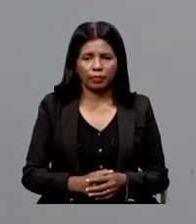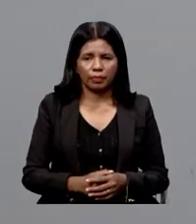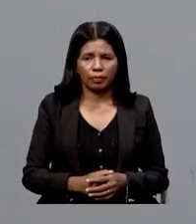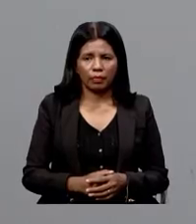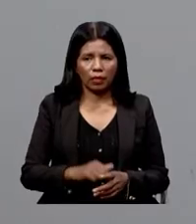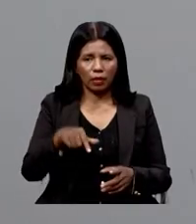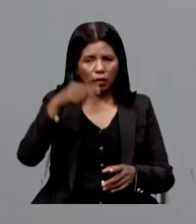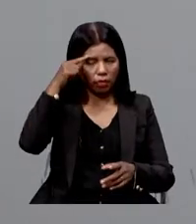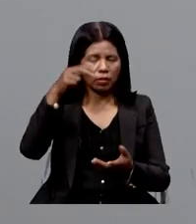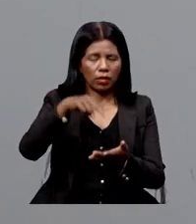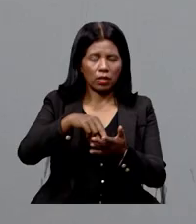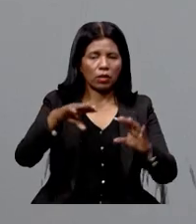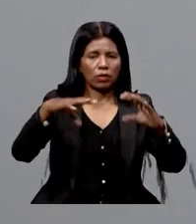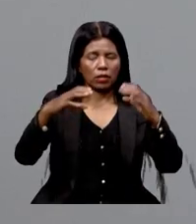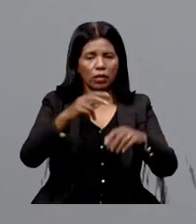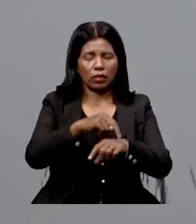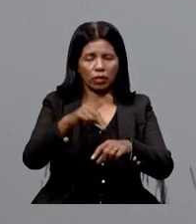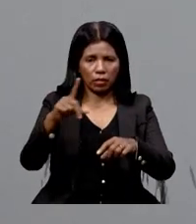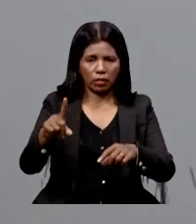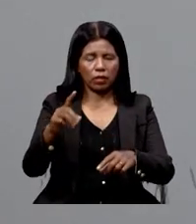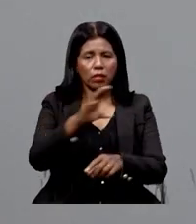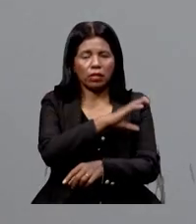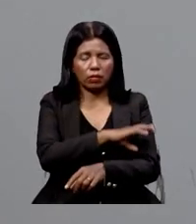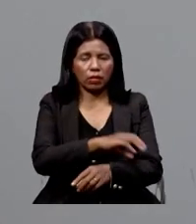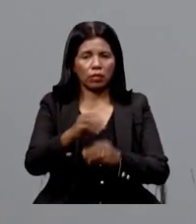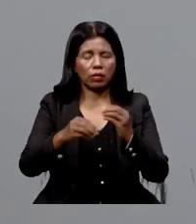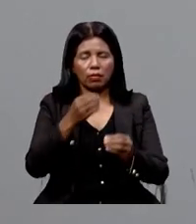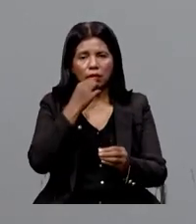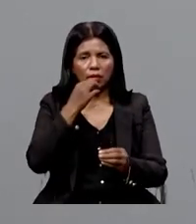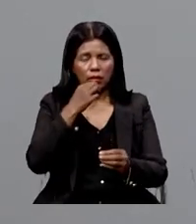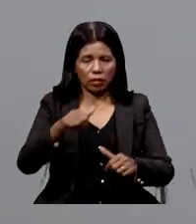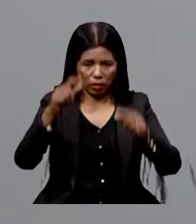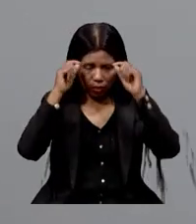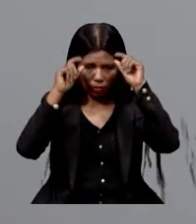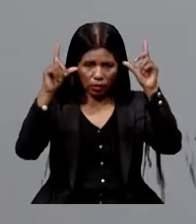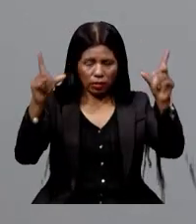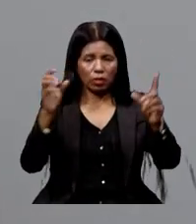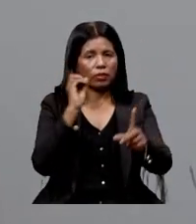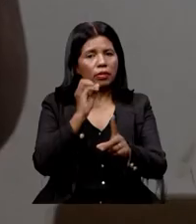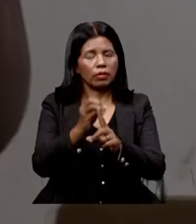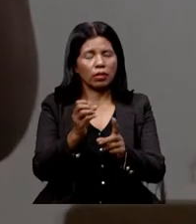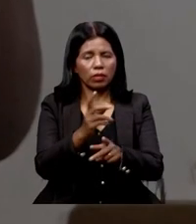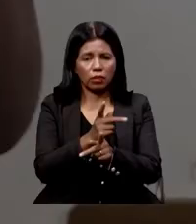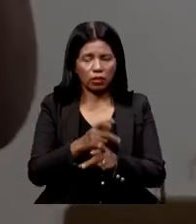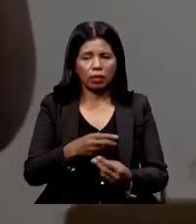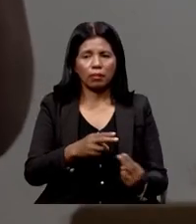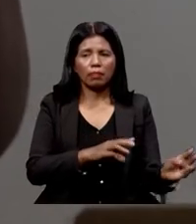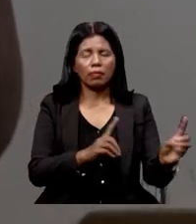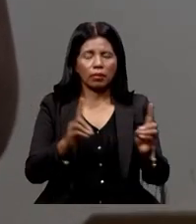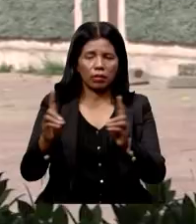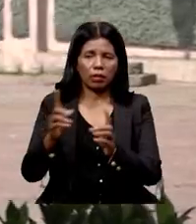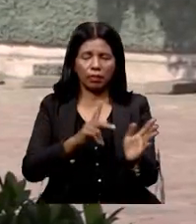O Governo estabelece o Conselho Nacional de Soberania e Segurança Alimentar na Nutrição Timor-Leste. O objetivo é assegurar a implementação do